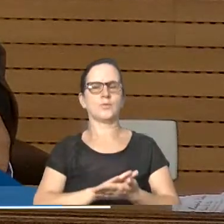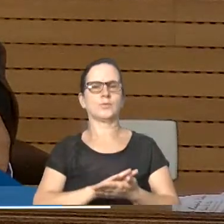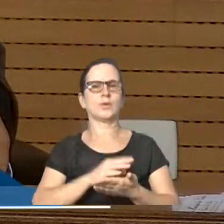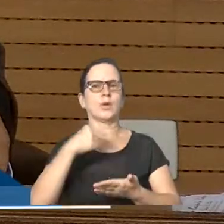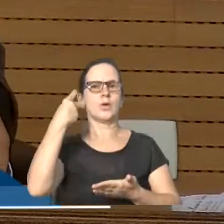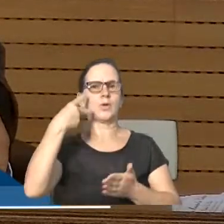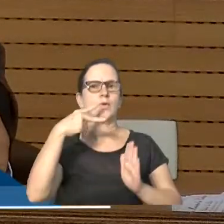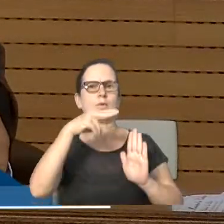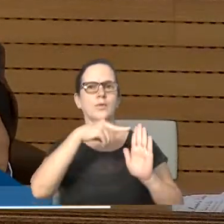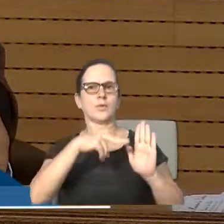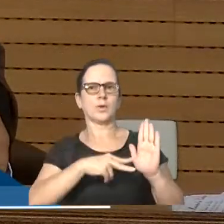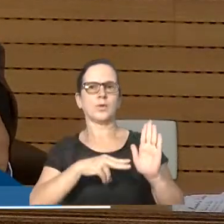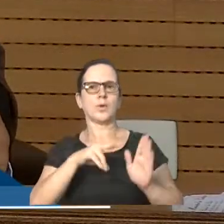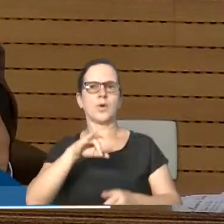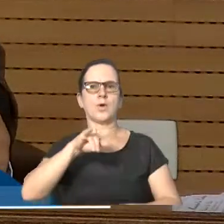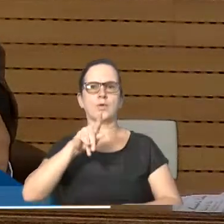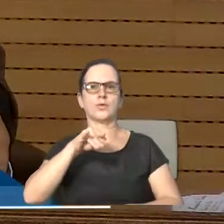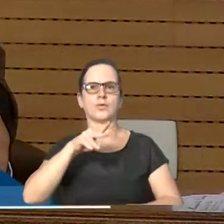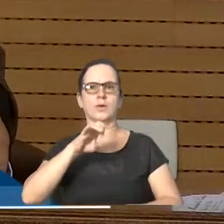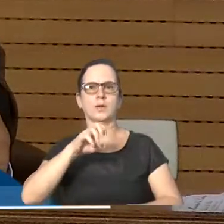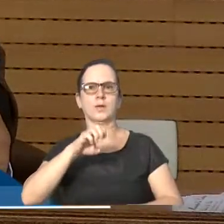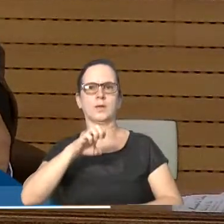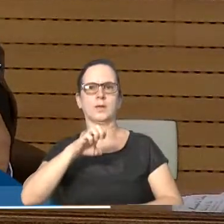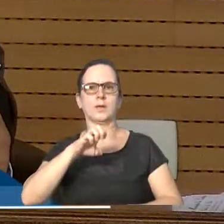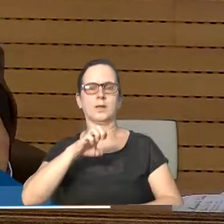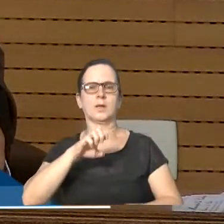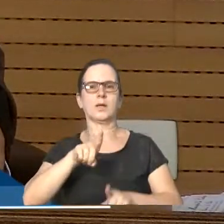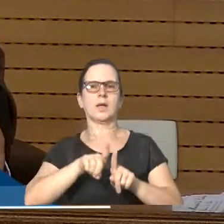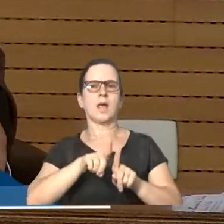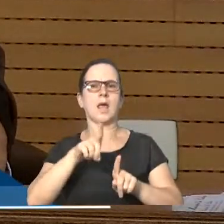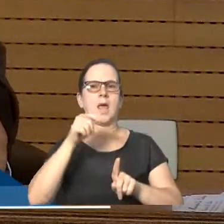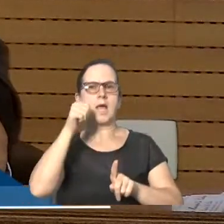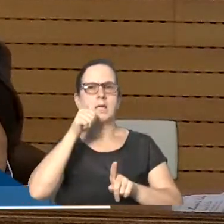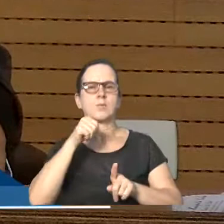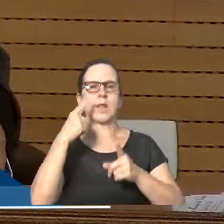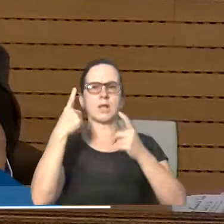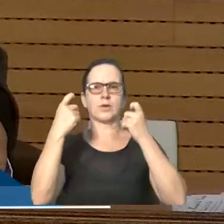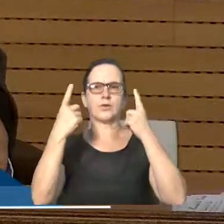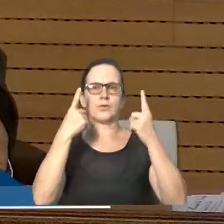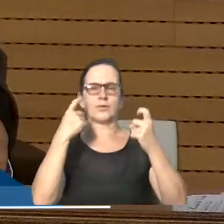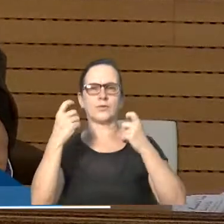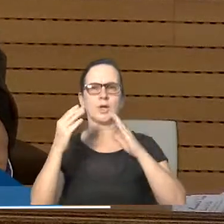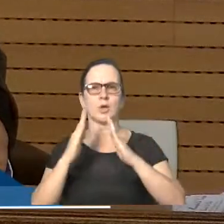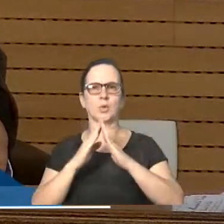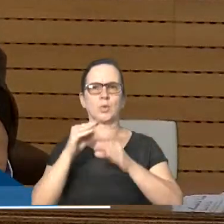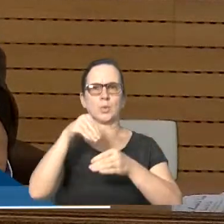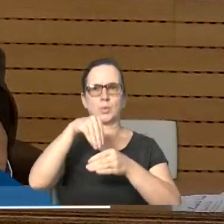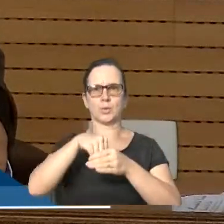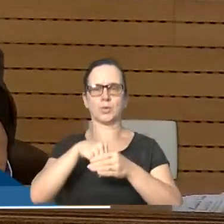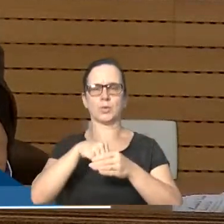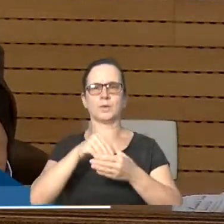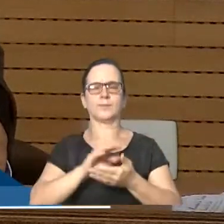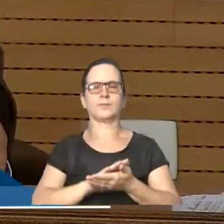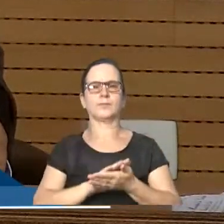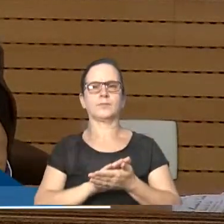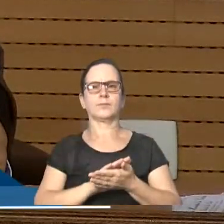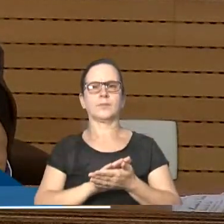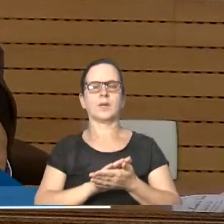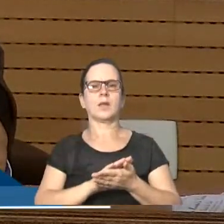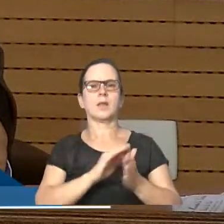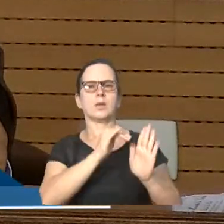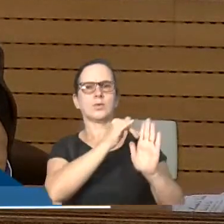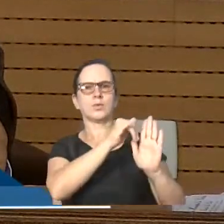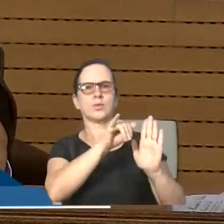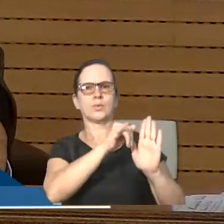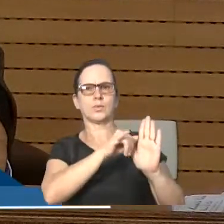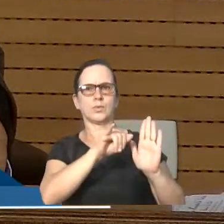sobre a prioridade da destinação de habitação para mulheres vítimas de violência doméstica e da outras providências. Para